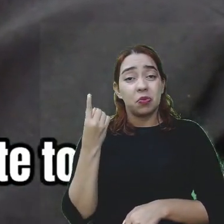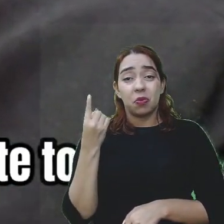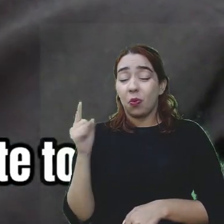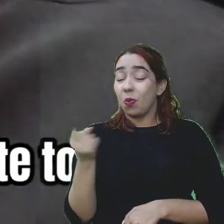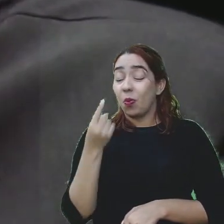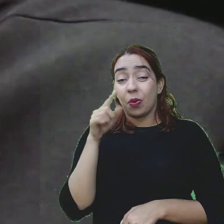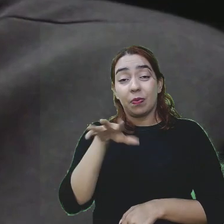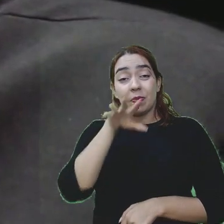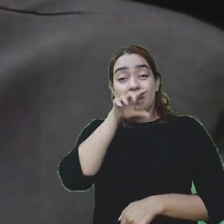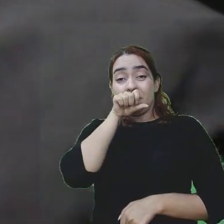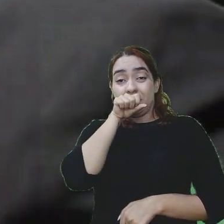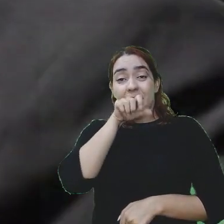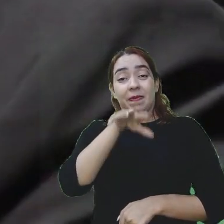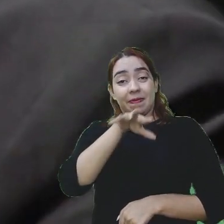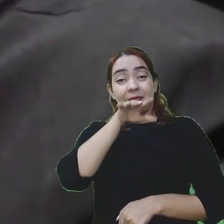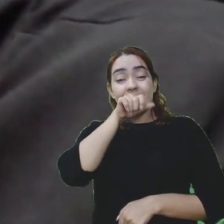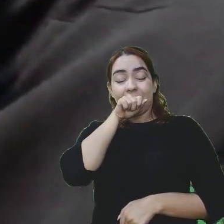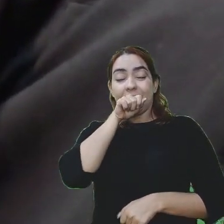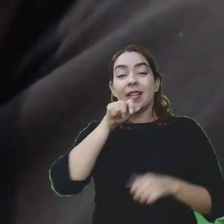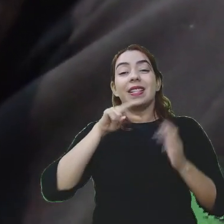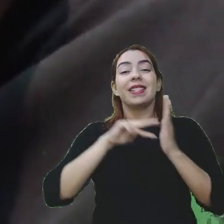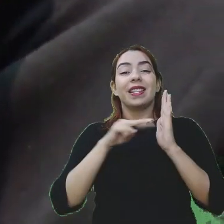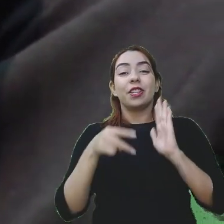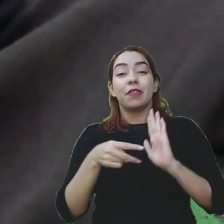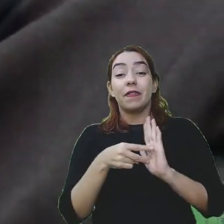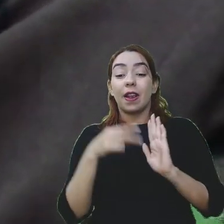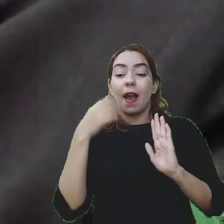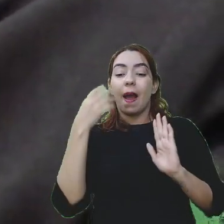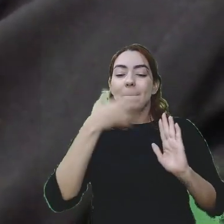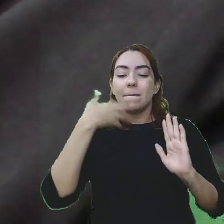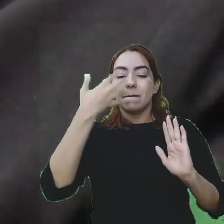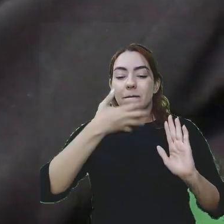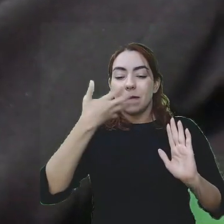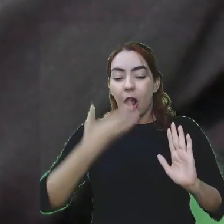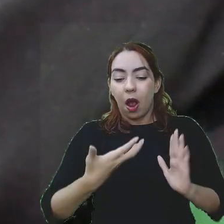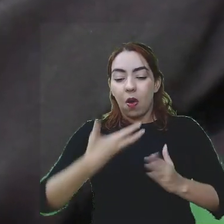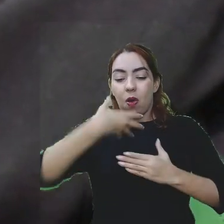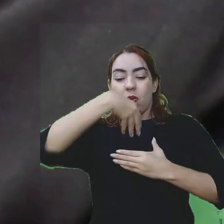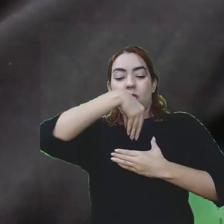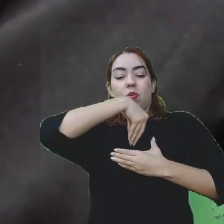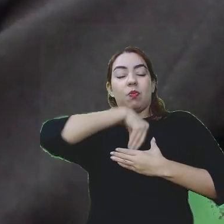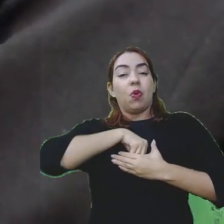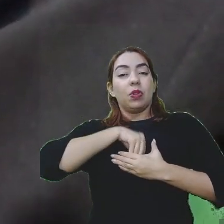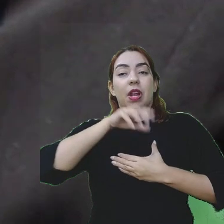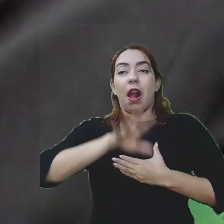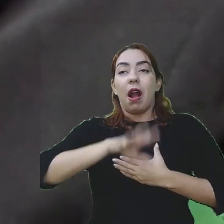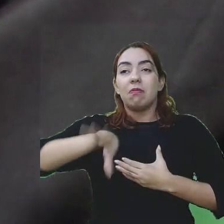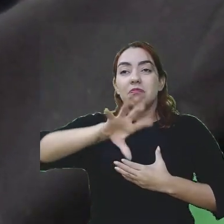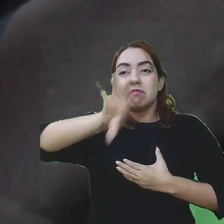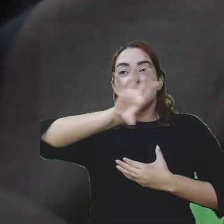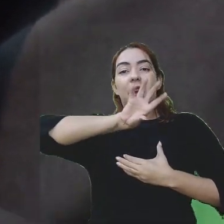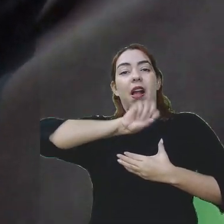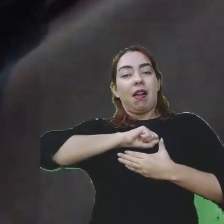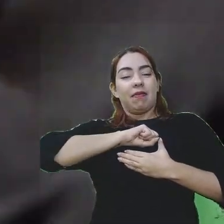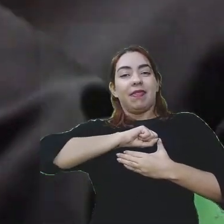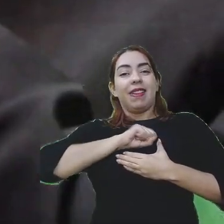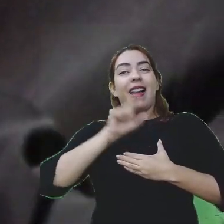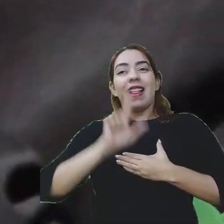quando a gente toca, a gente traz a música para dentro da gente, de forma literal. Isso é